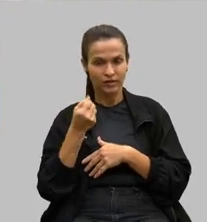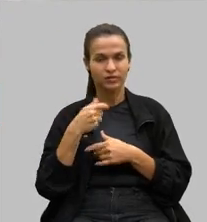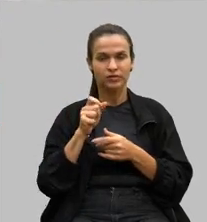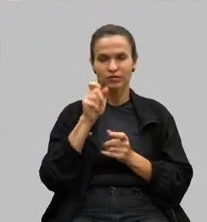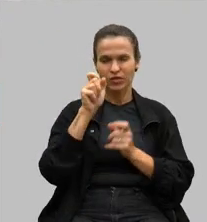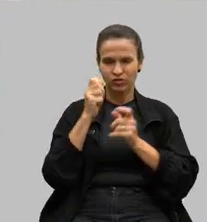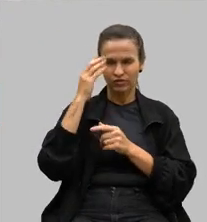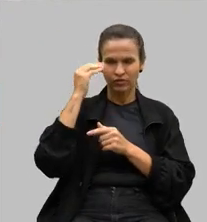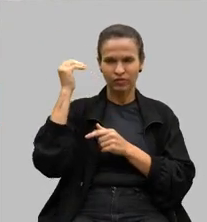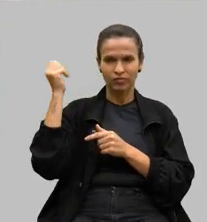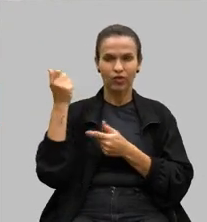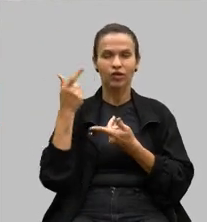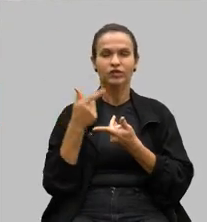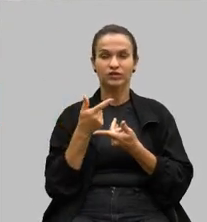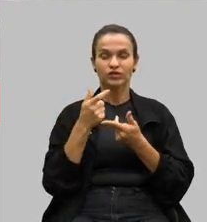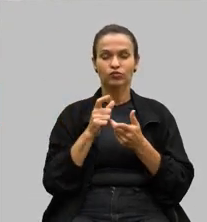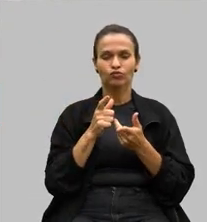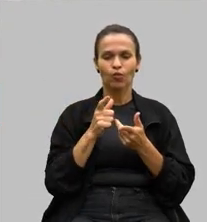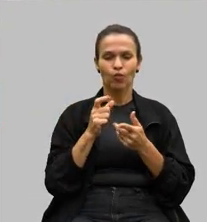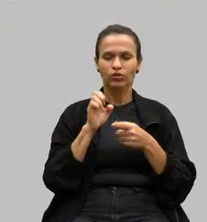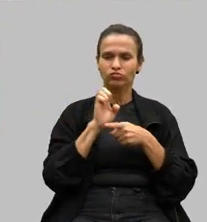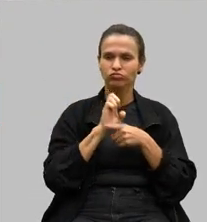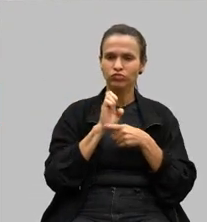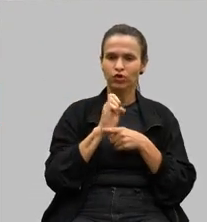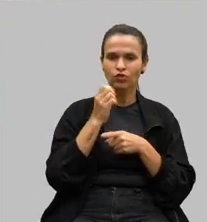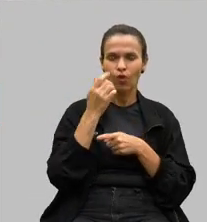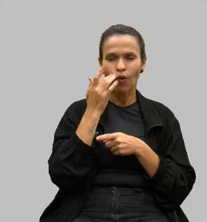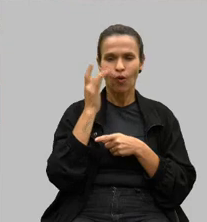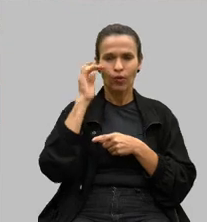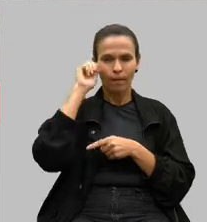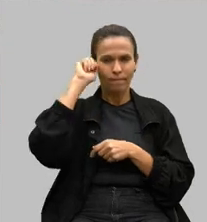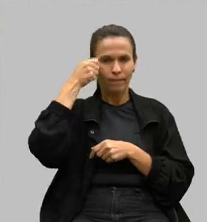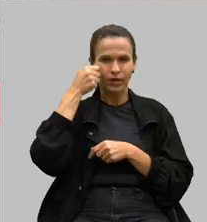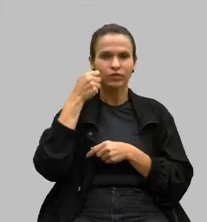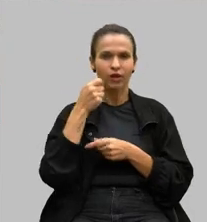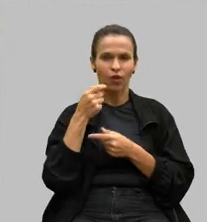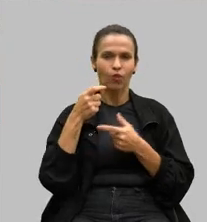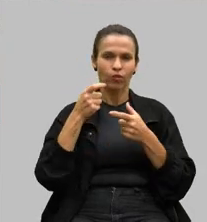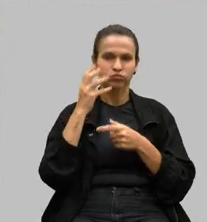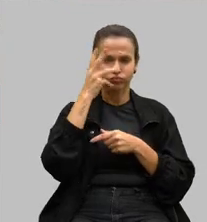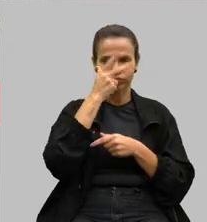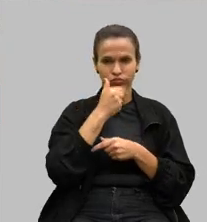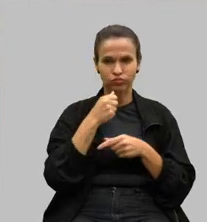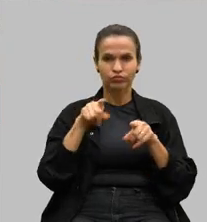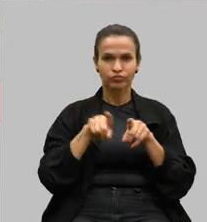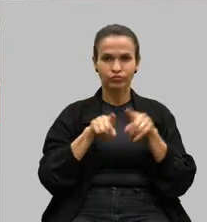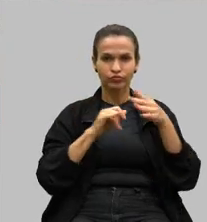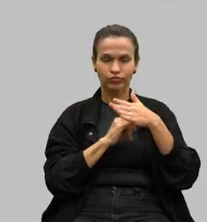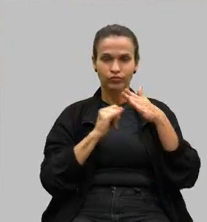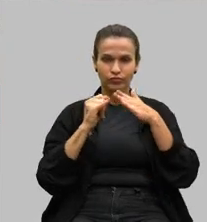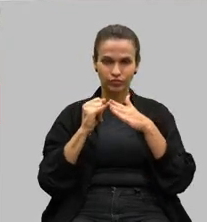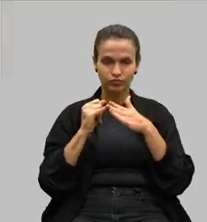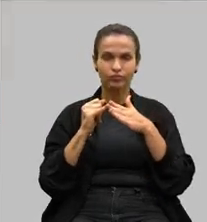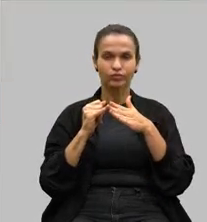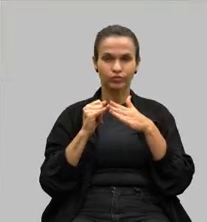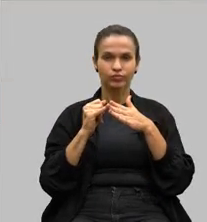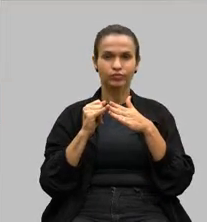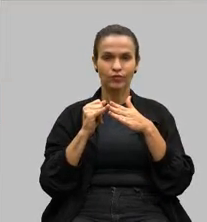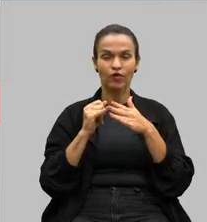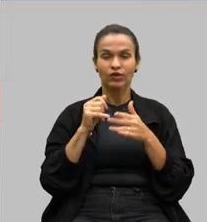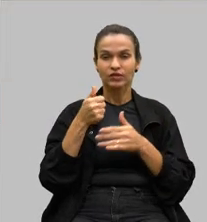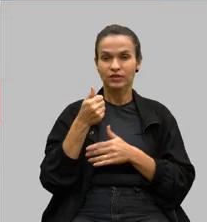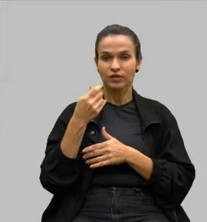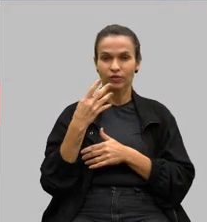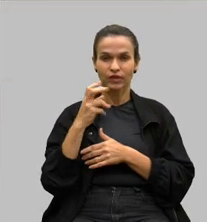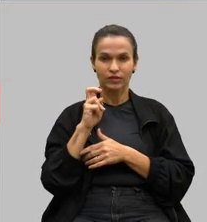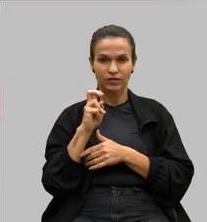somente pro estado de Minas é uma das coisas mais bonitas que eu acho que a gente tem o Instituto Patrimônio Histórico de Minas Gerais foram 145